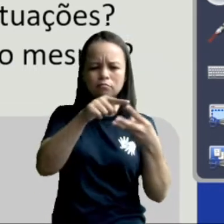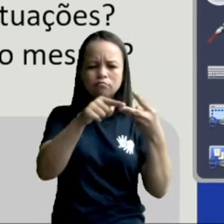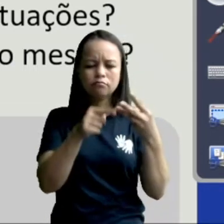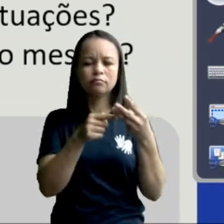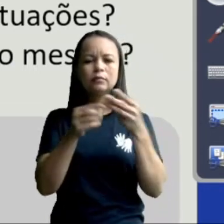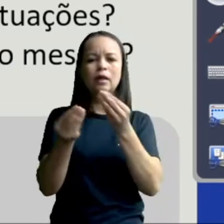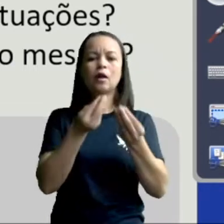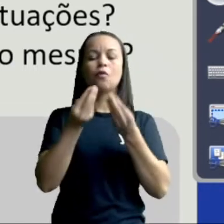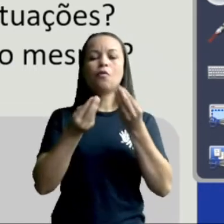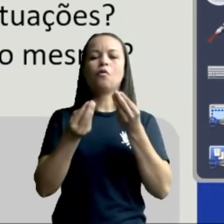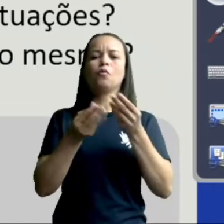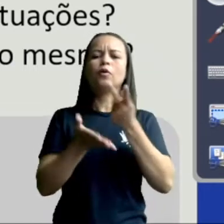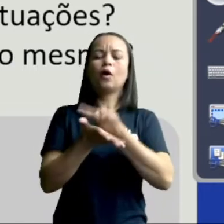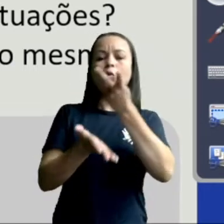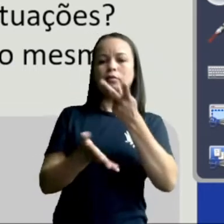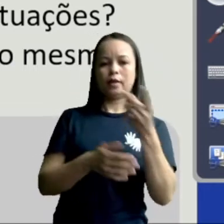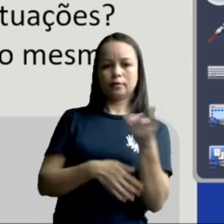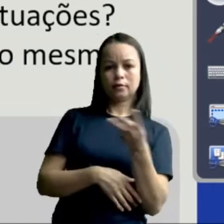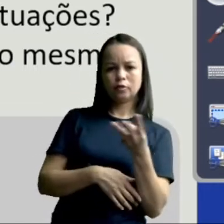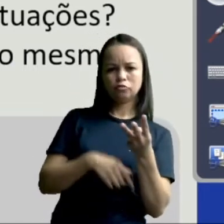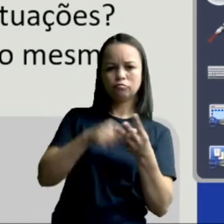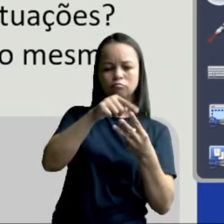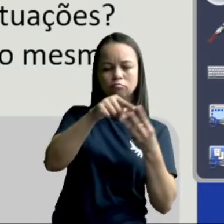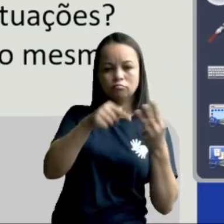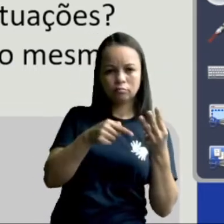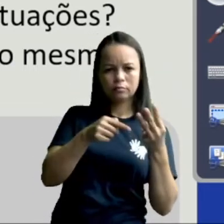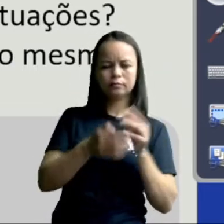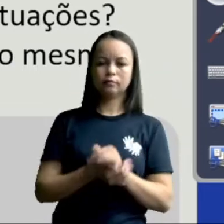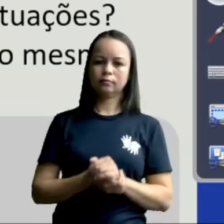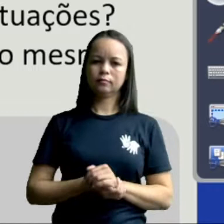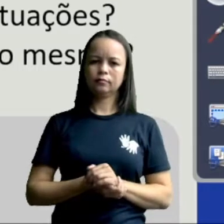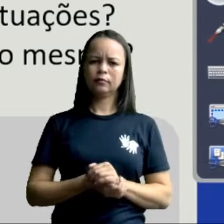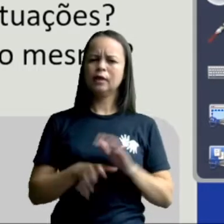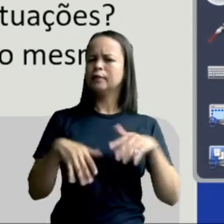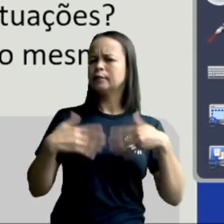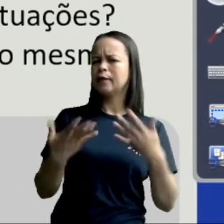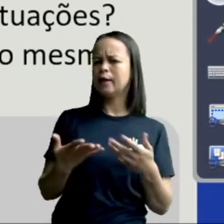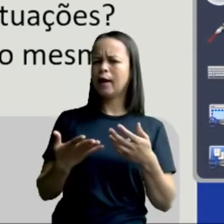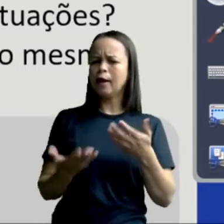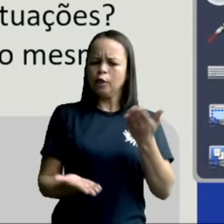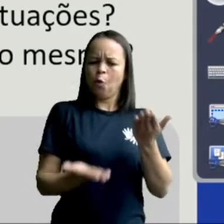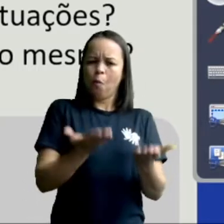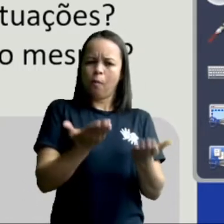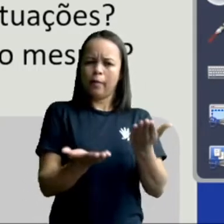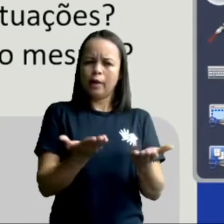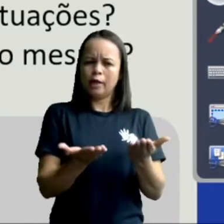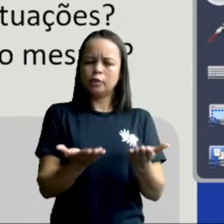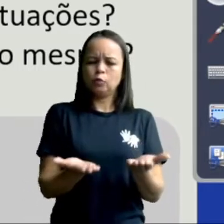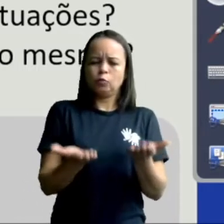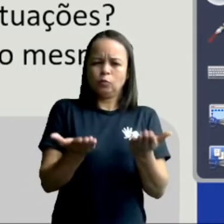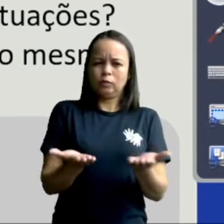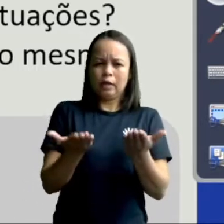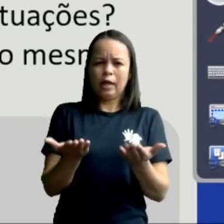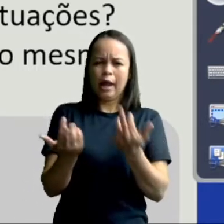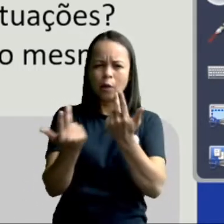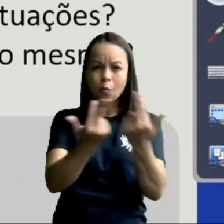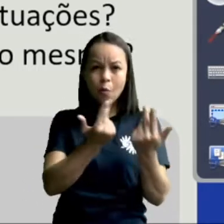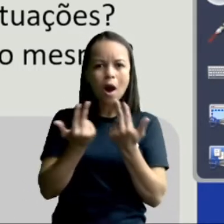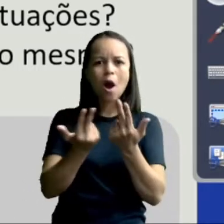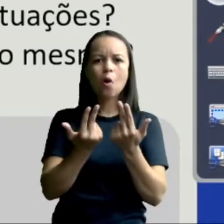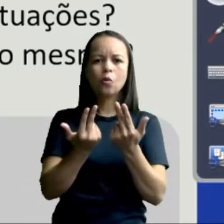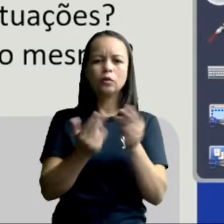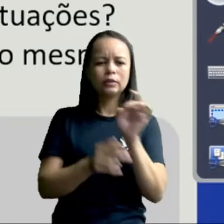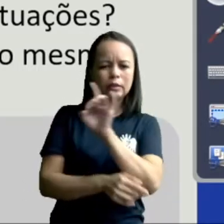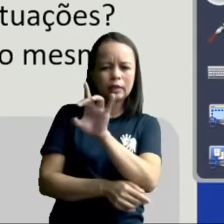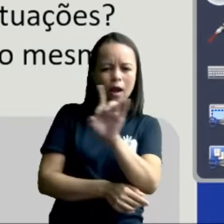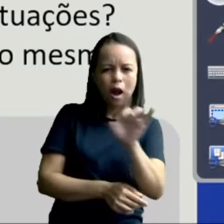ocorre aqui nas 3 balanças? Será, gente, que o peso em cada um dos pratos é o mesmo, né?